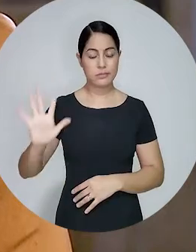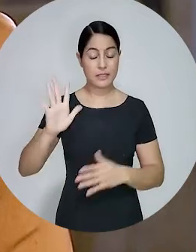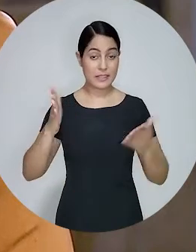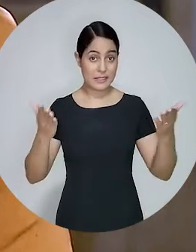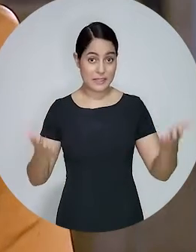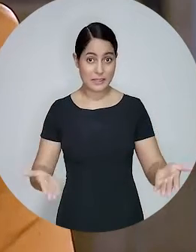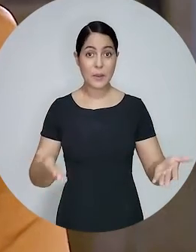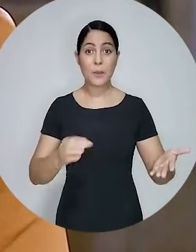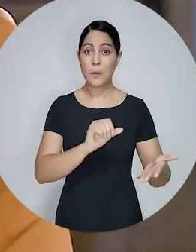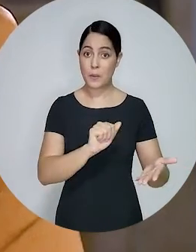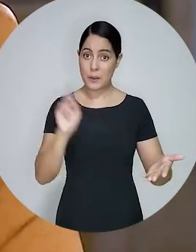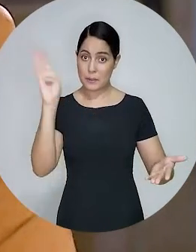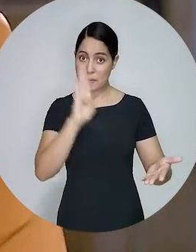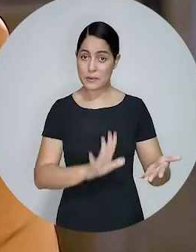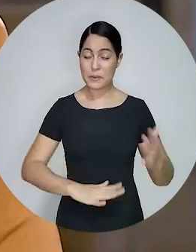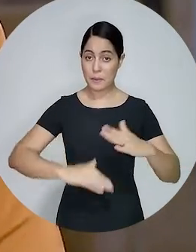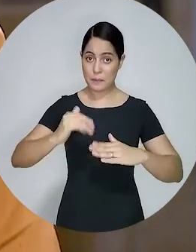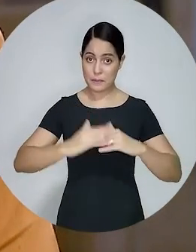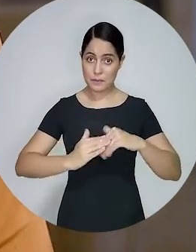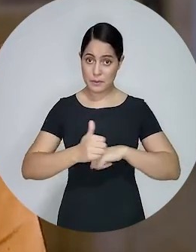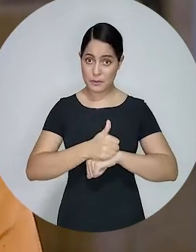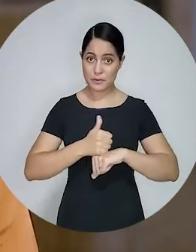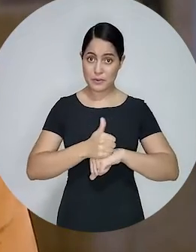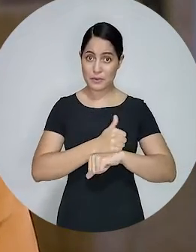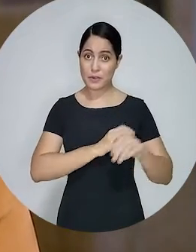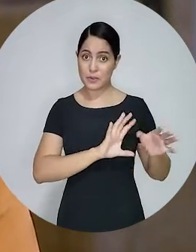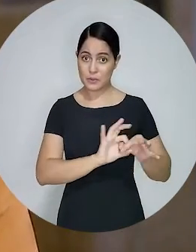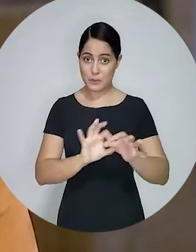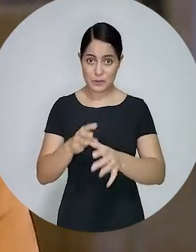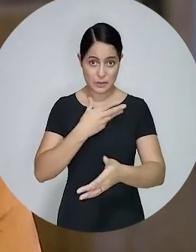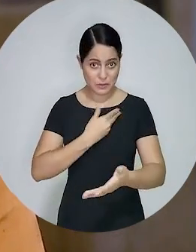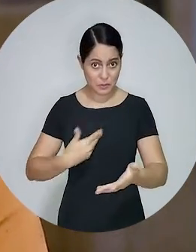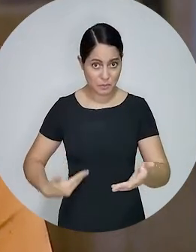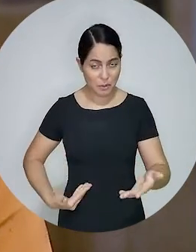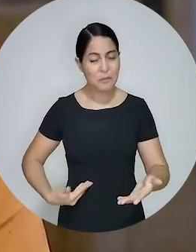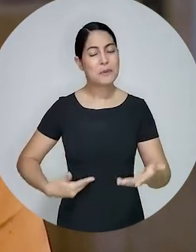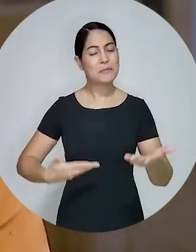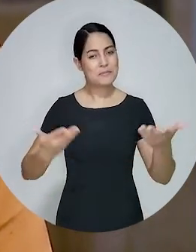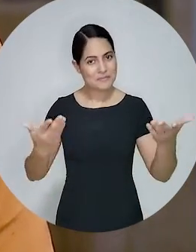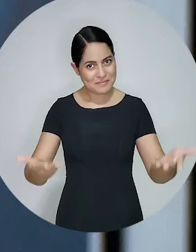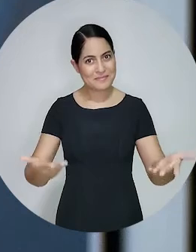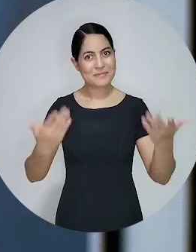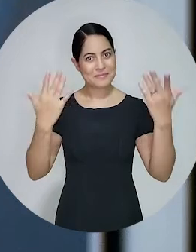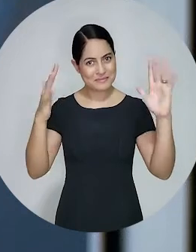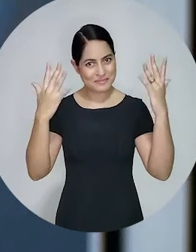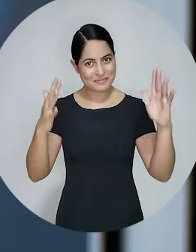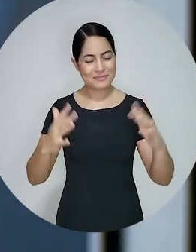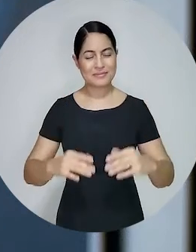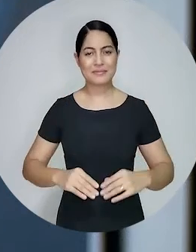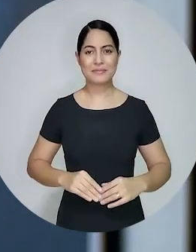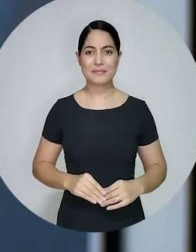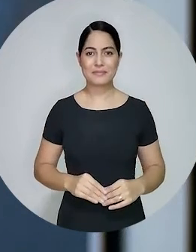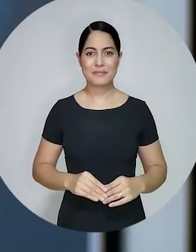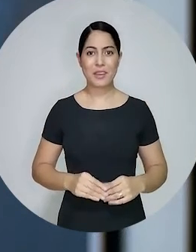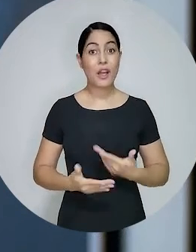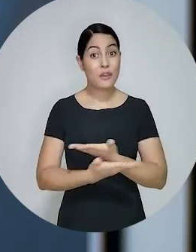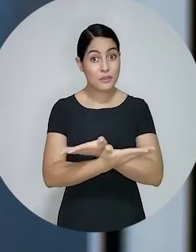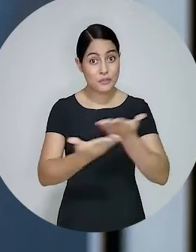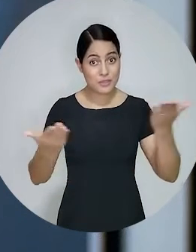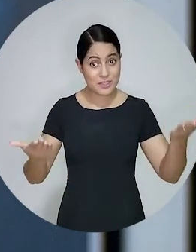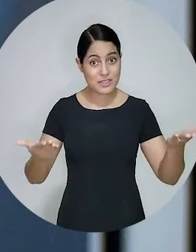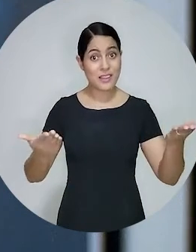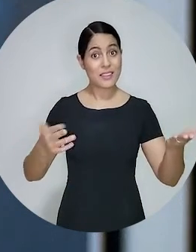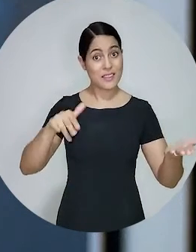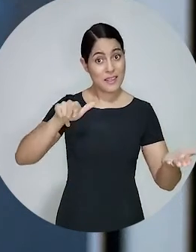OAB Nacional parabeniza todos os profissionais que atuam em nome do poder público. Aos irmãos da advocacia pública